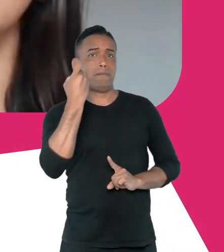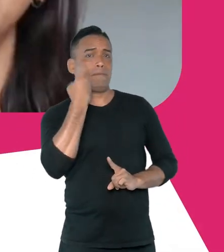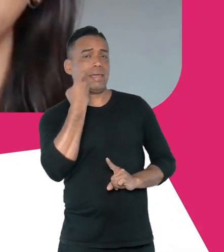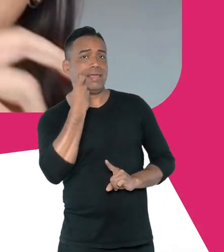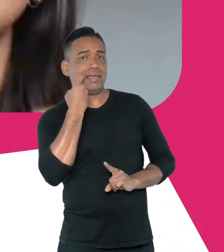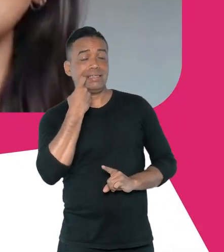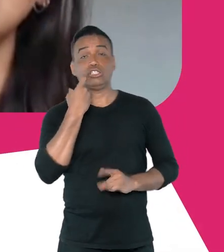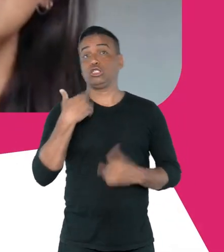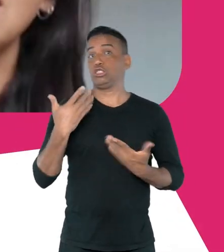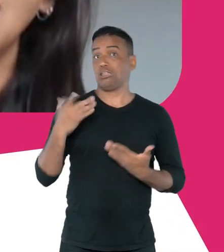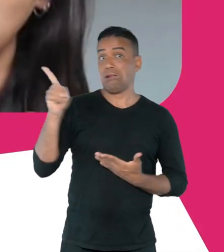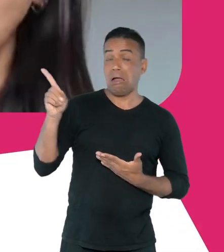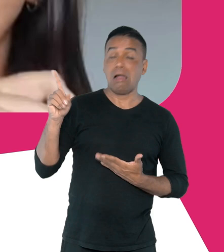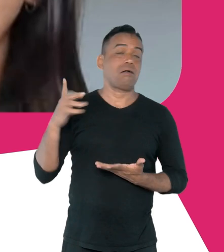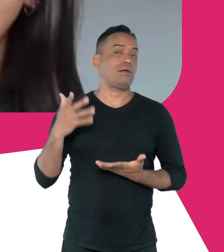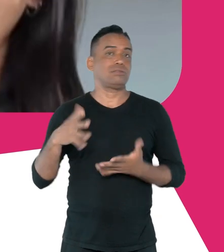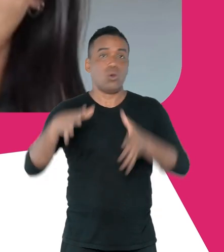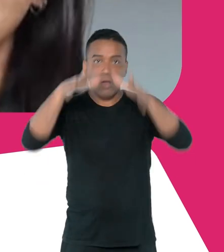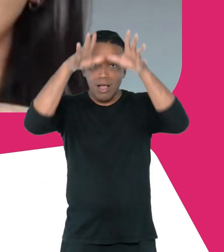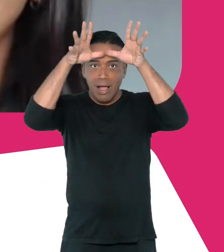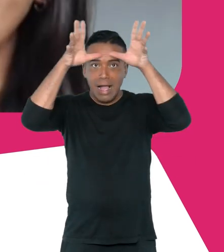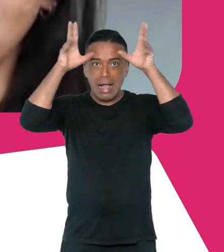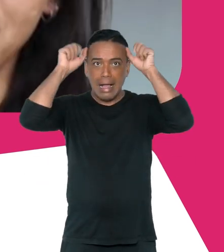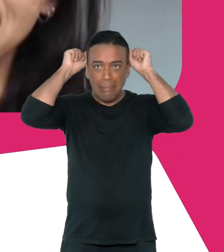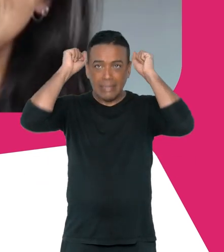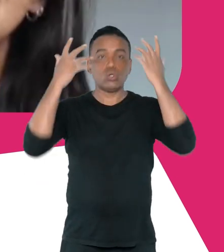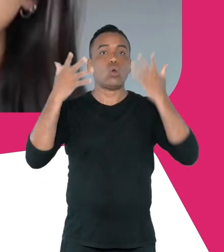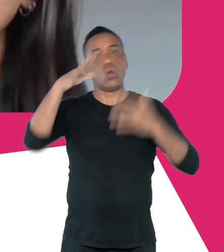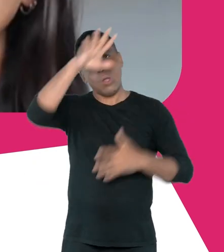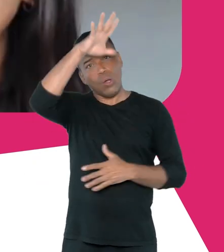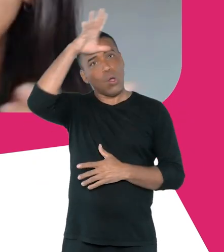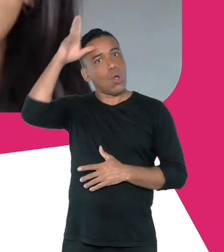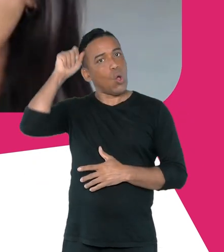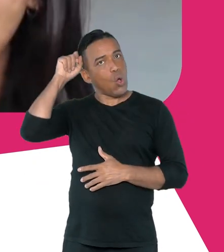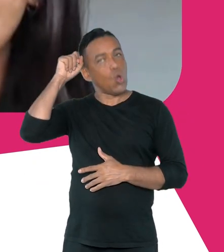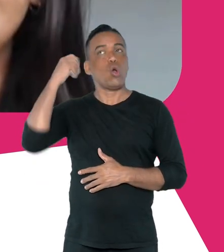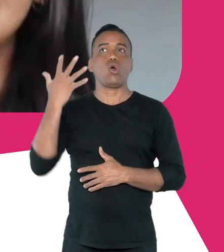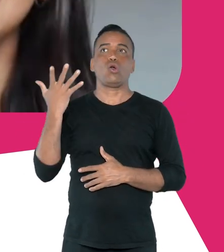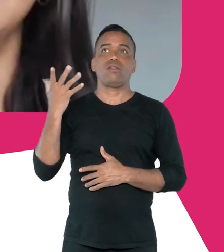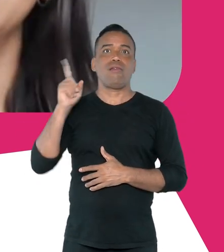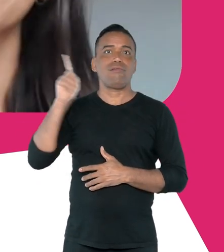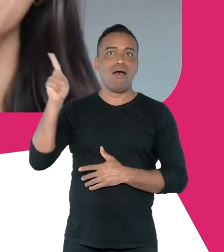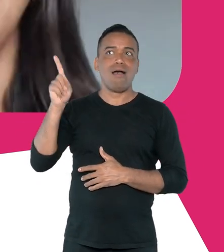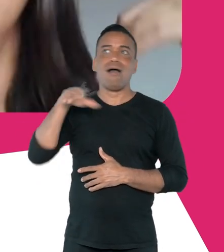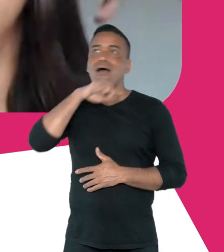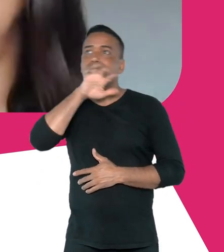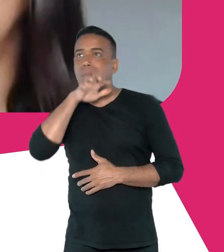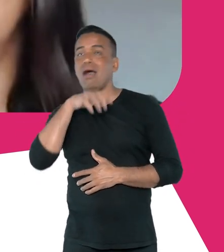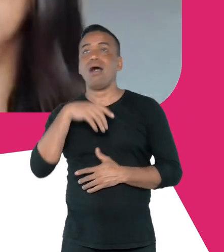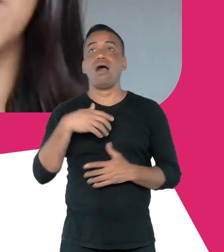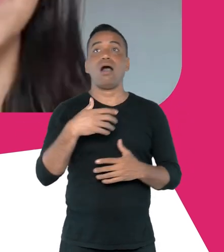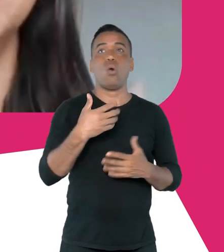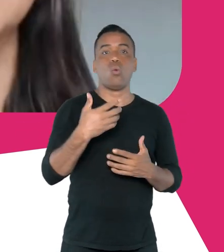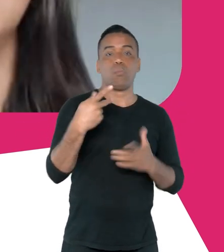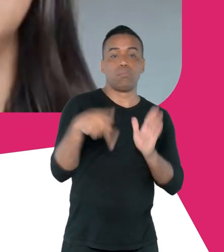na Amazônia? Como é a fauna, a flora de Minas Gerais, né? Aí tem um pouquinho também